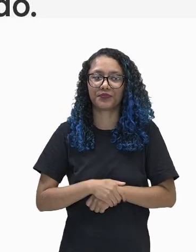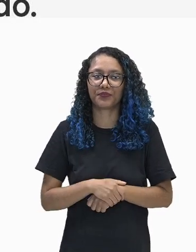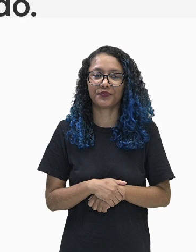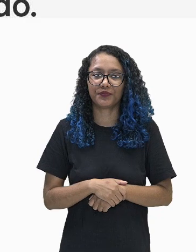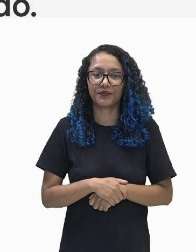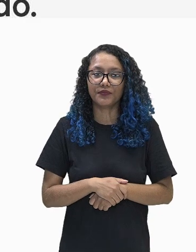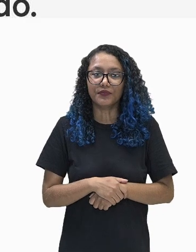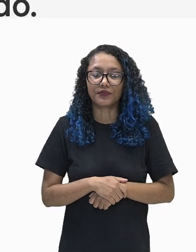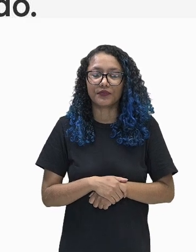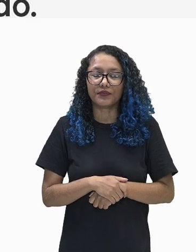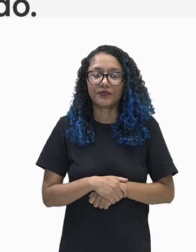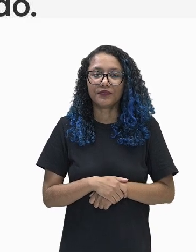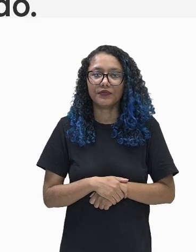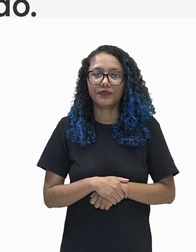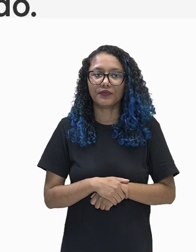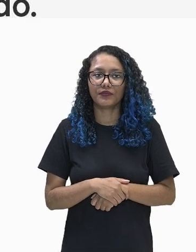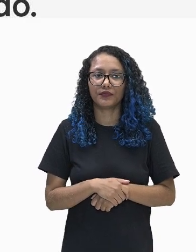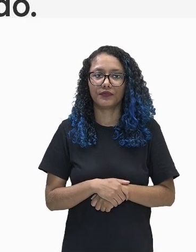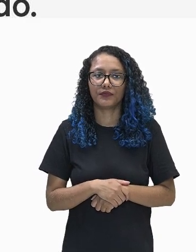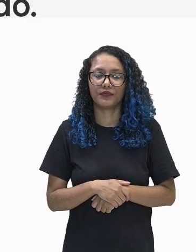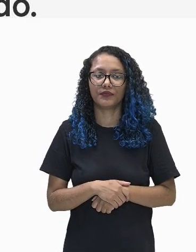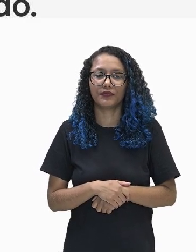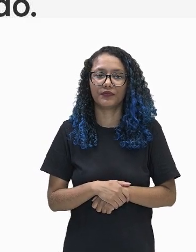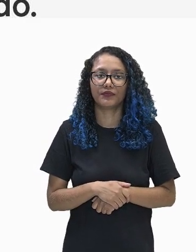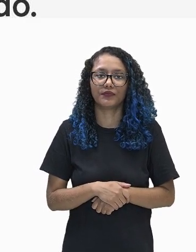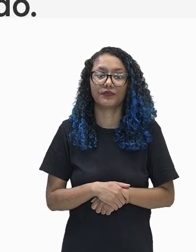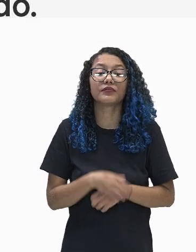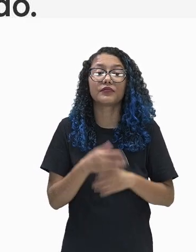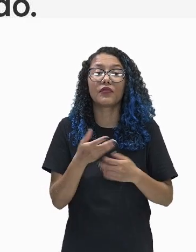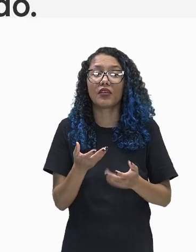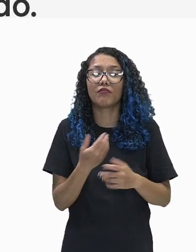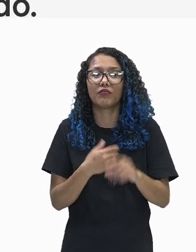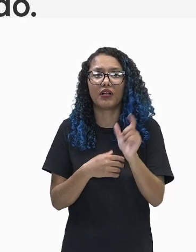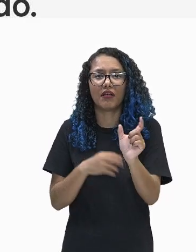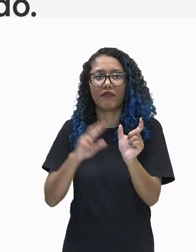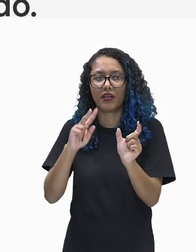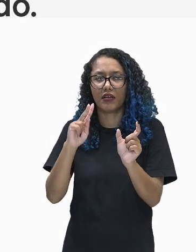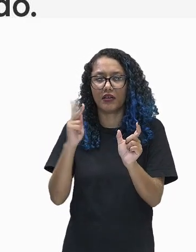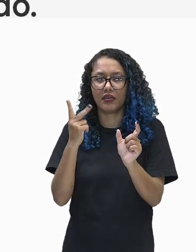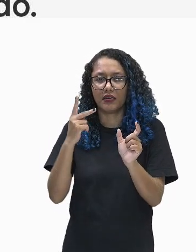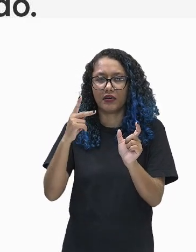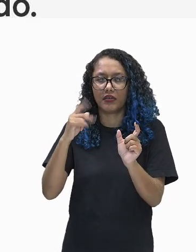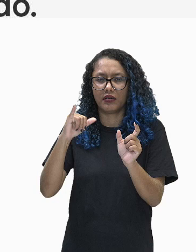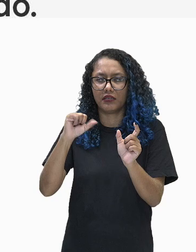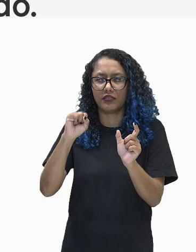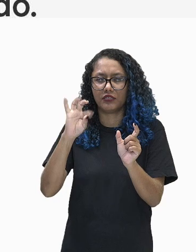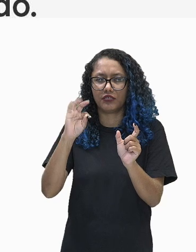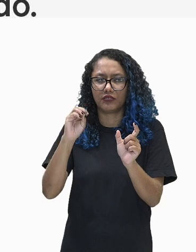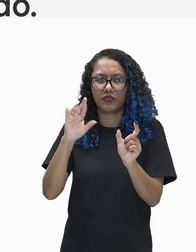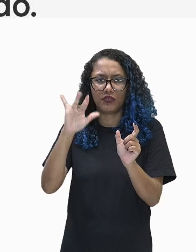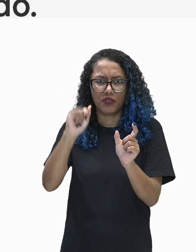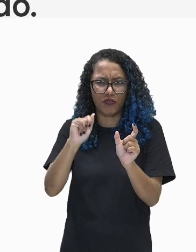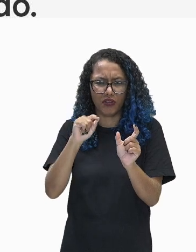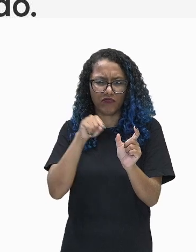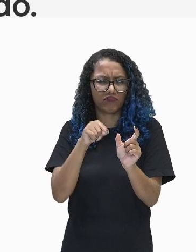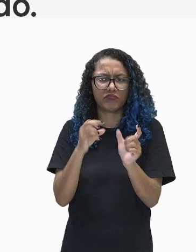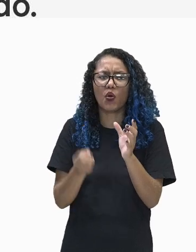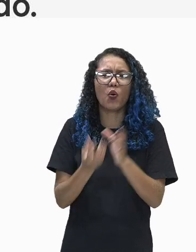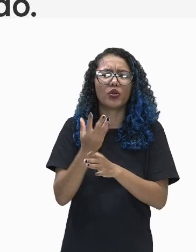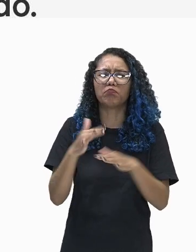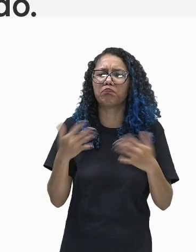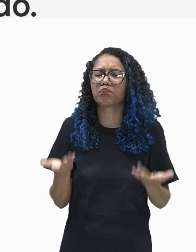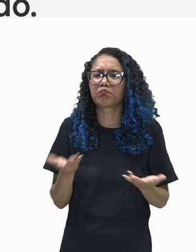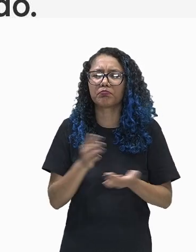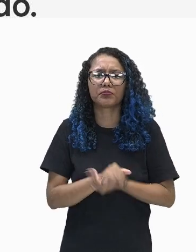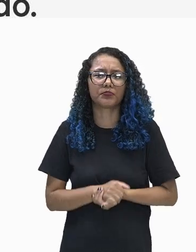ver da onde vem, de onde deriva o termo história. E o texto nos fala o seguinte, professor. O